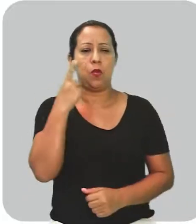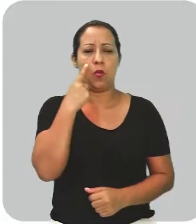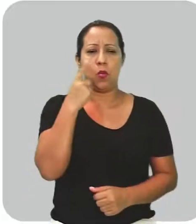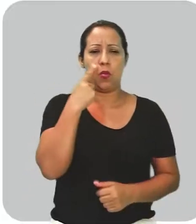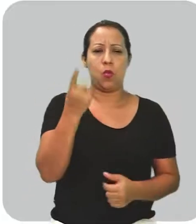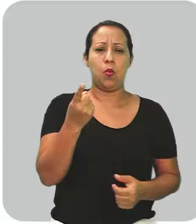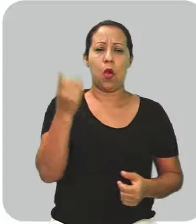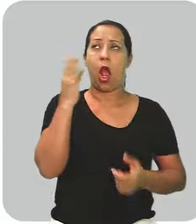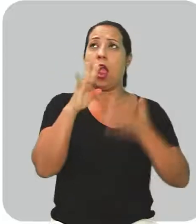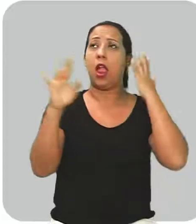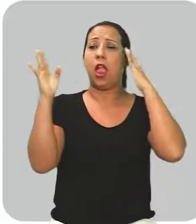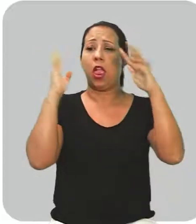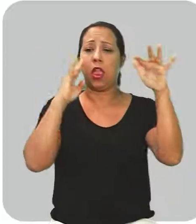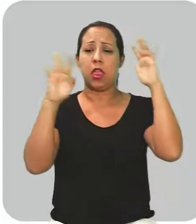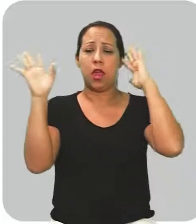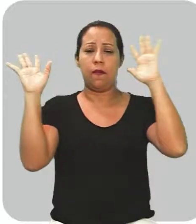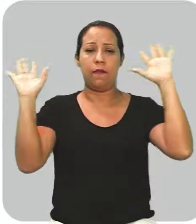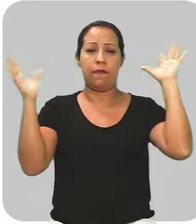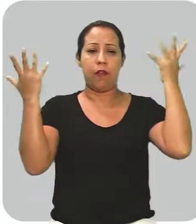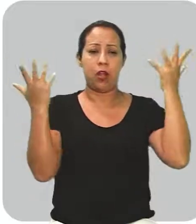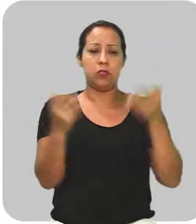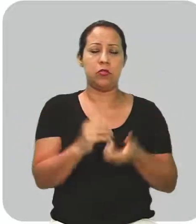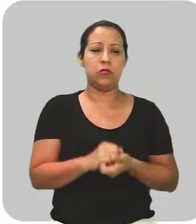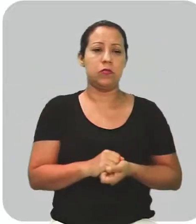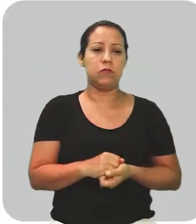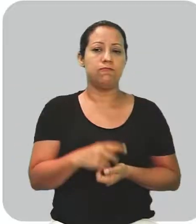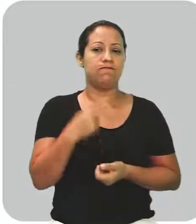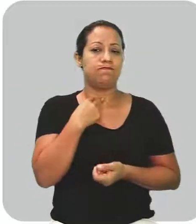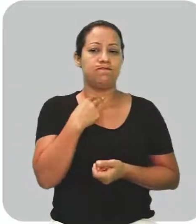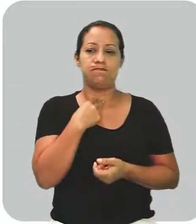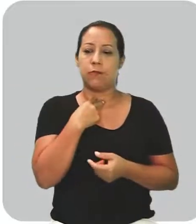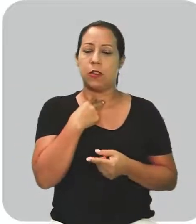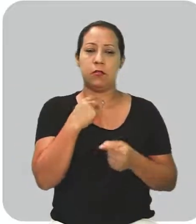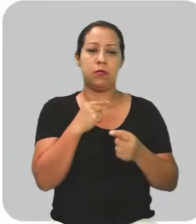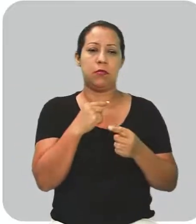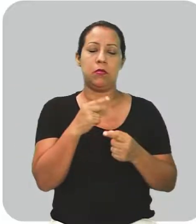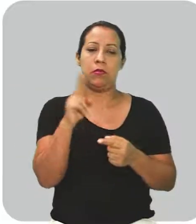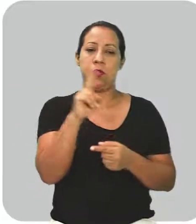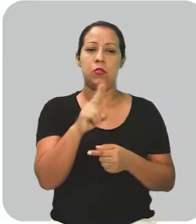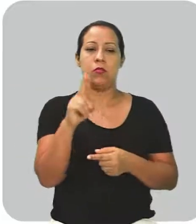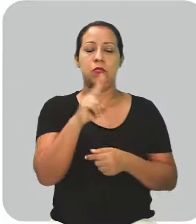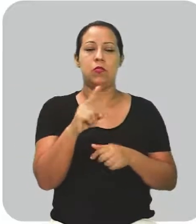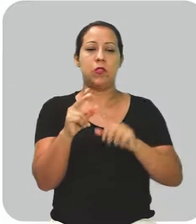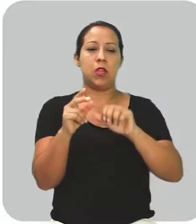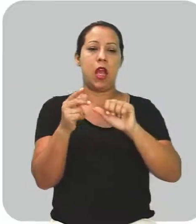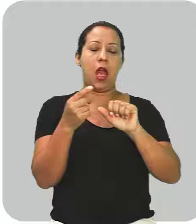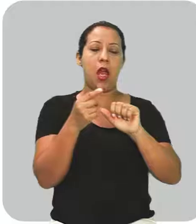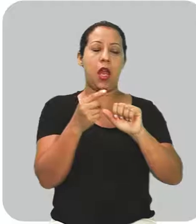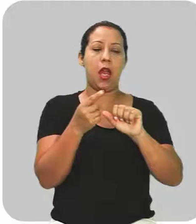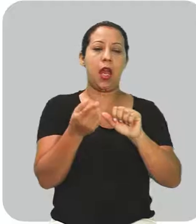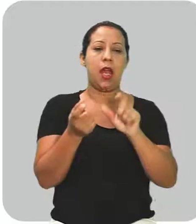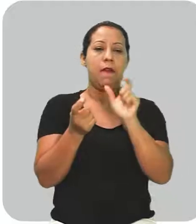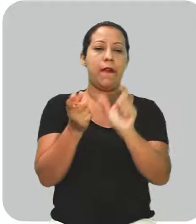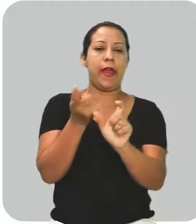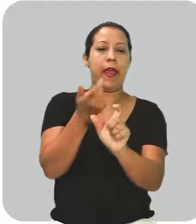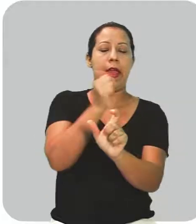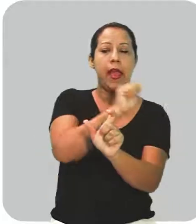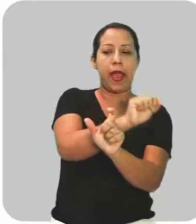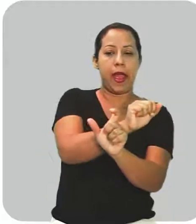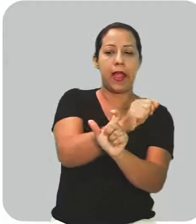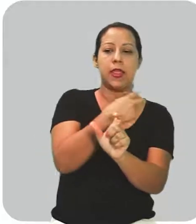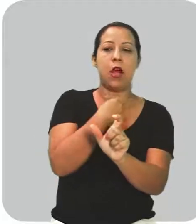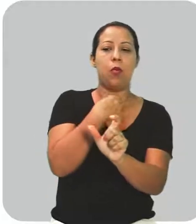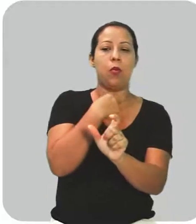festa, tá? Não vamos usar a crase. O verbo ver no infinitivo, segunda